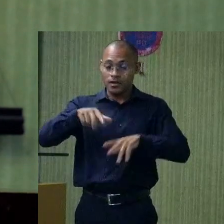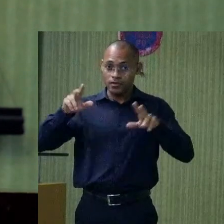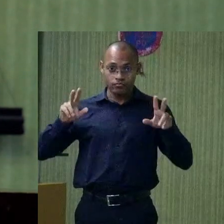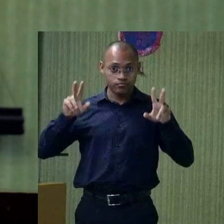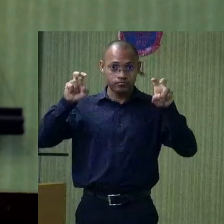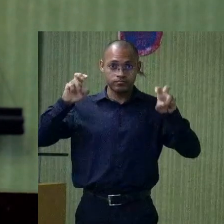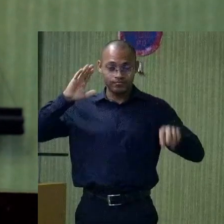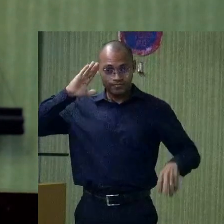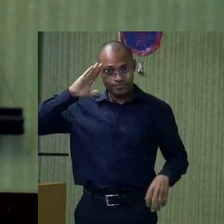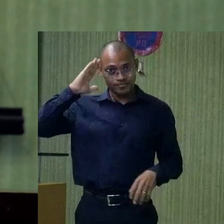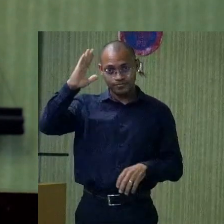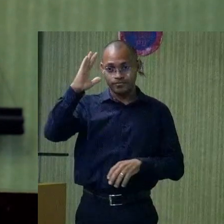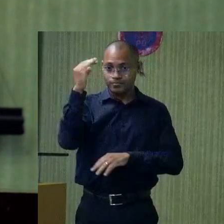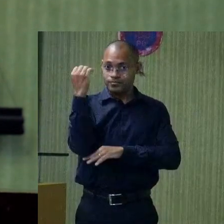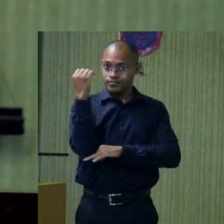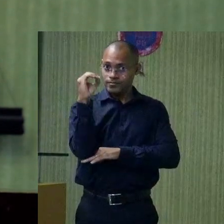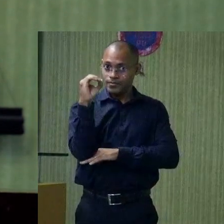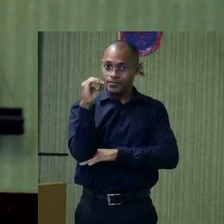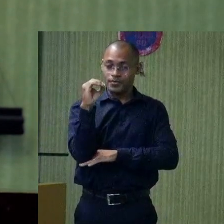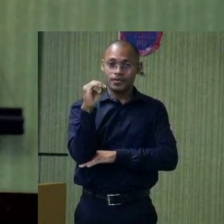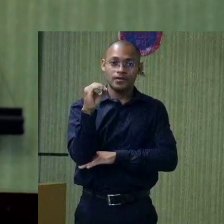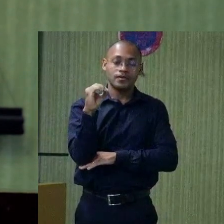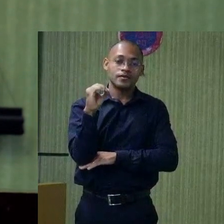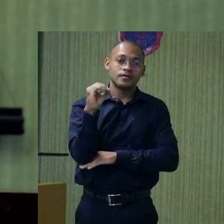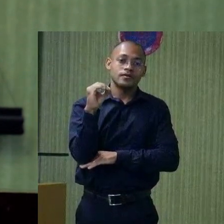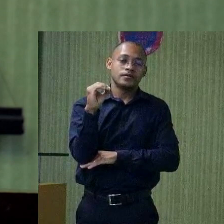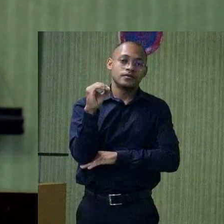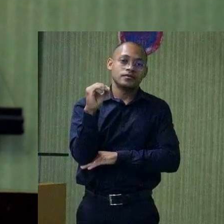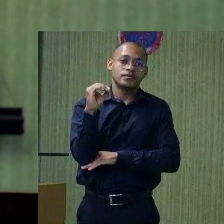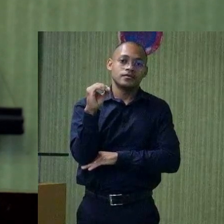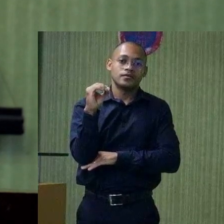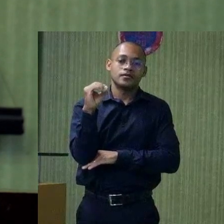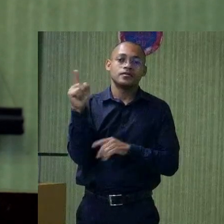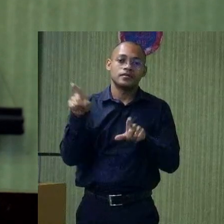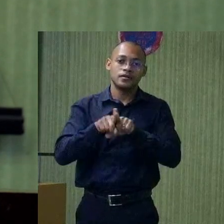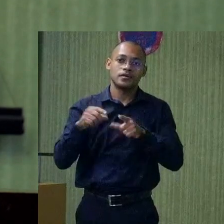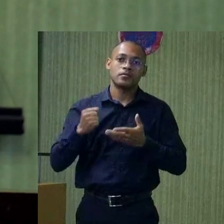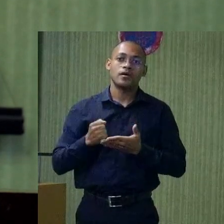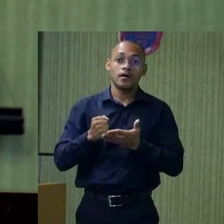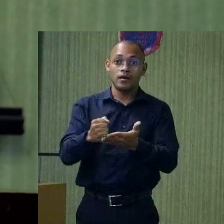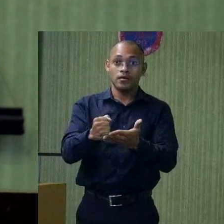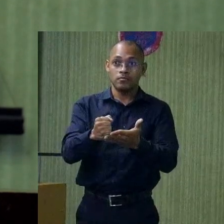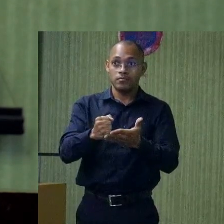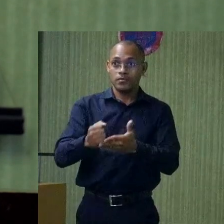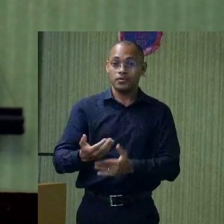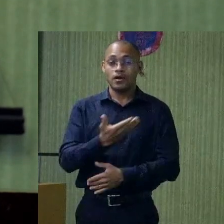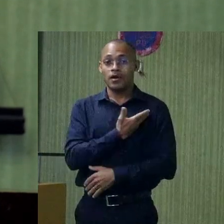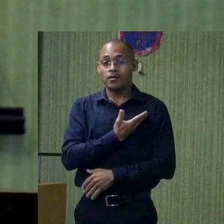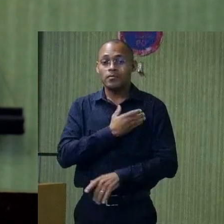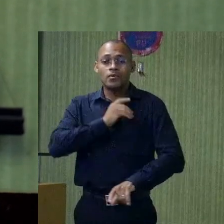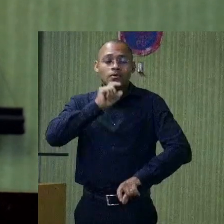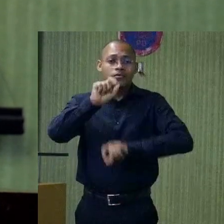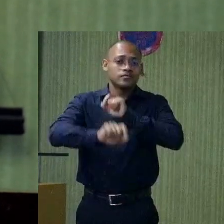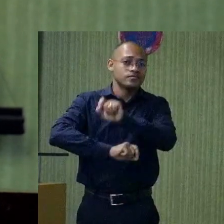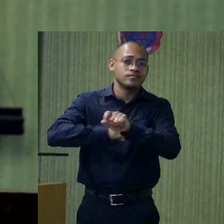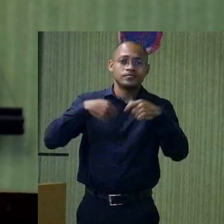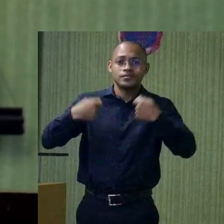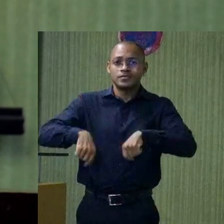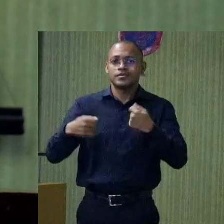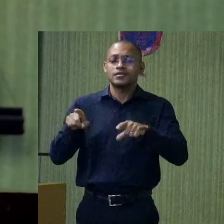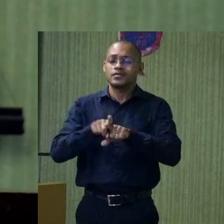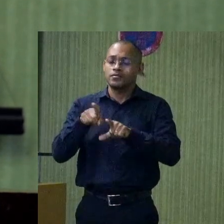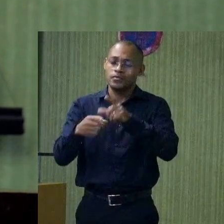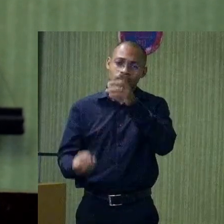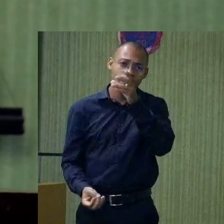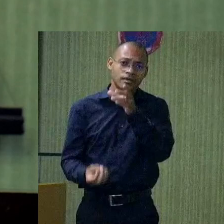várias frentes na questão de um apoio aos colegas também sobre as necessidades foram criados nesse meio tempo